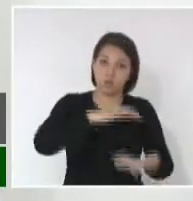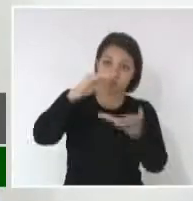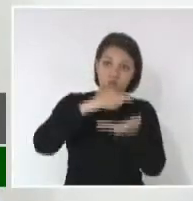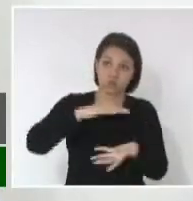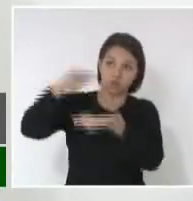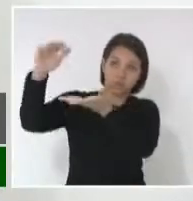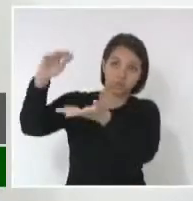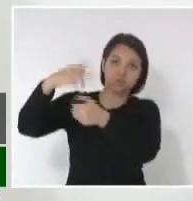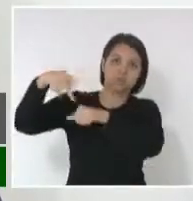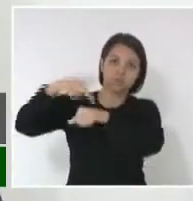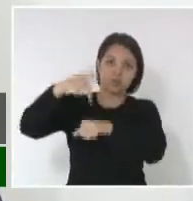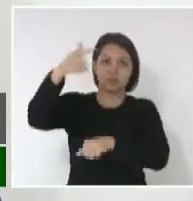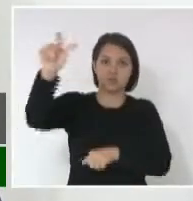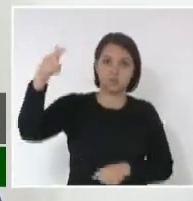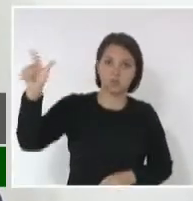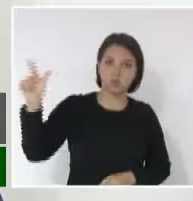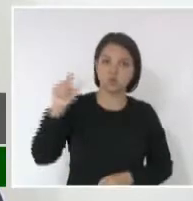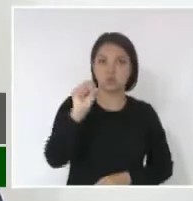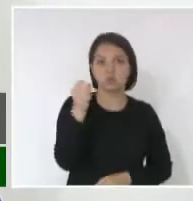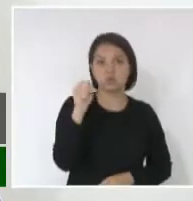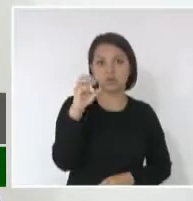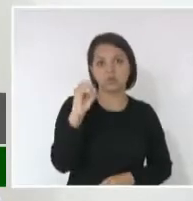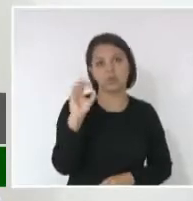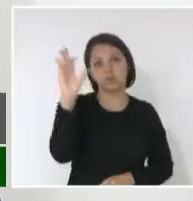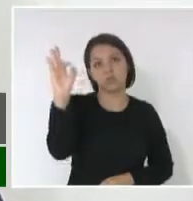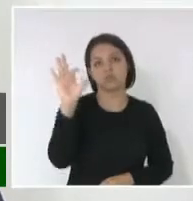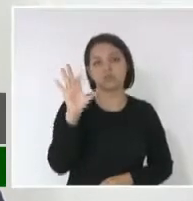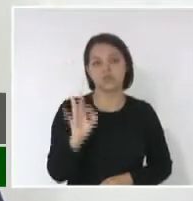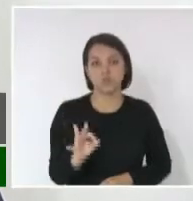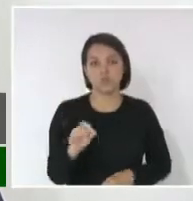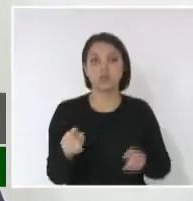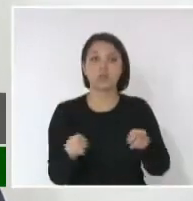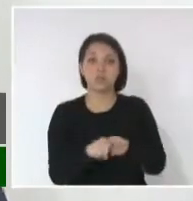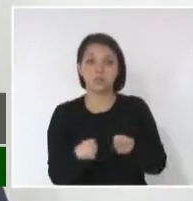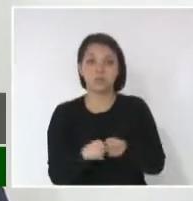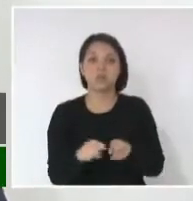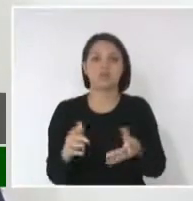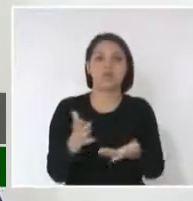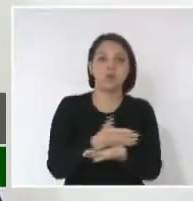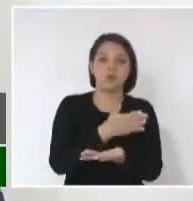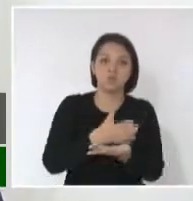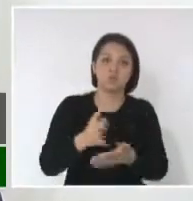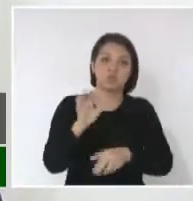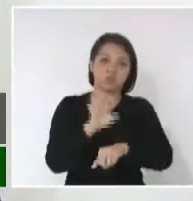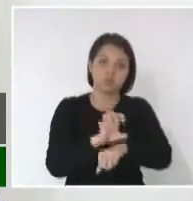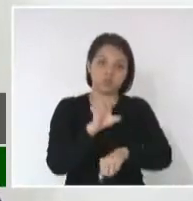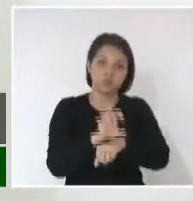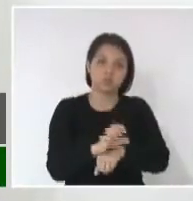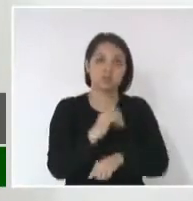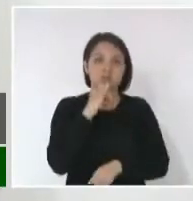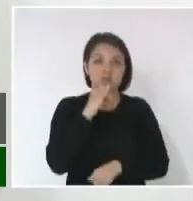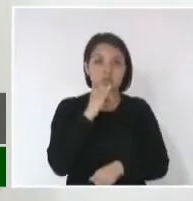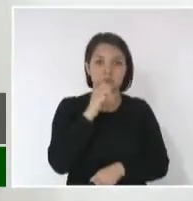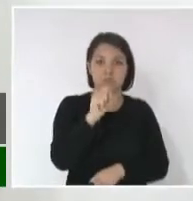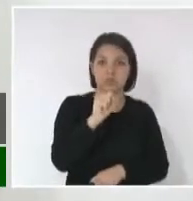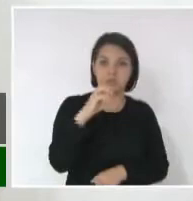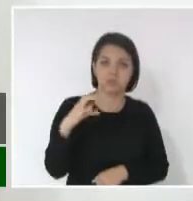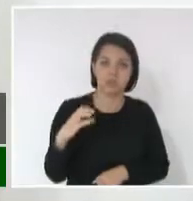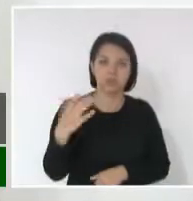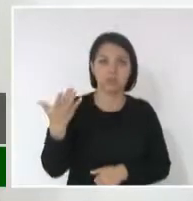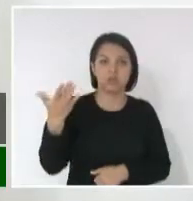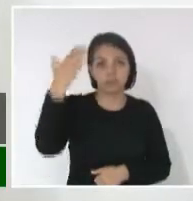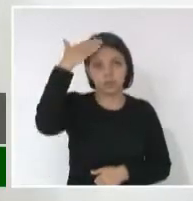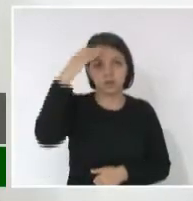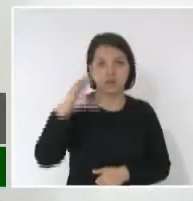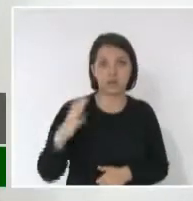80%, ainda atua no Brasil em alguns estados, como é o caso de Santa Catarina, do Paraná, São